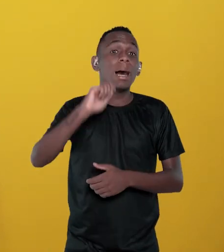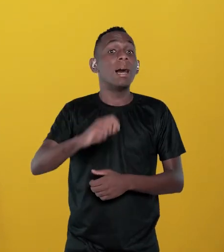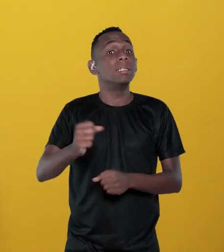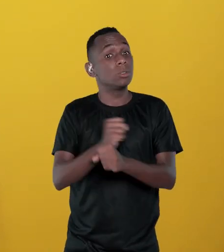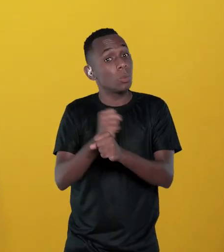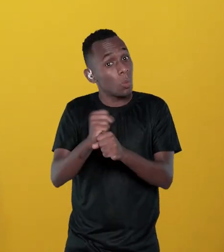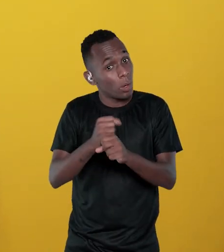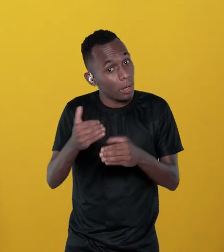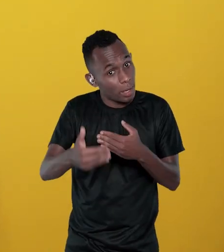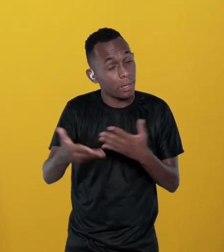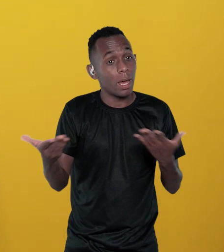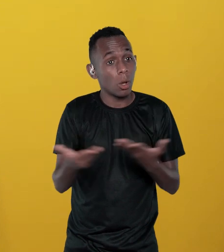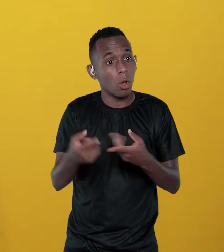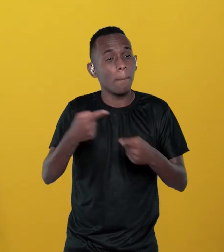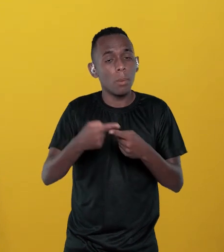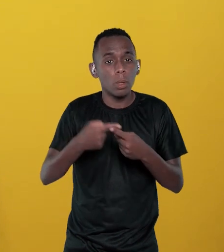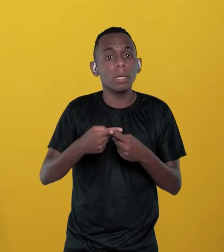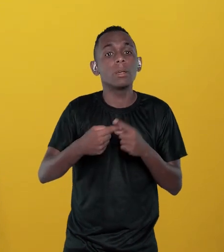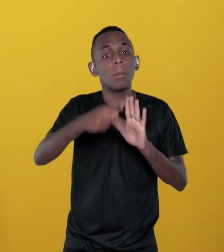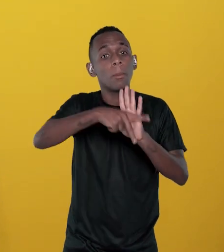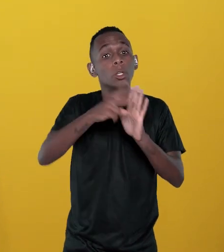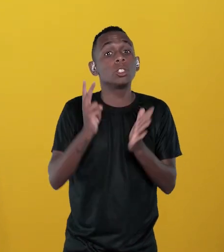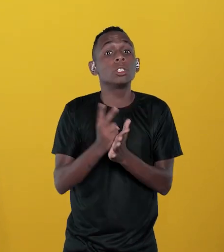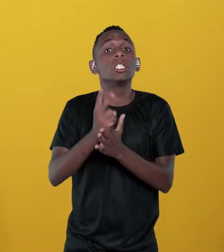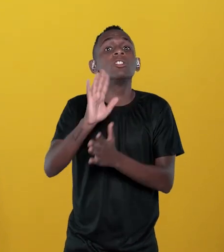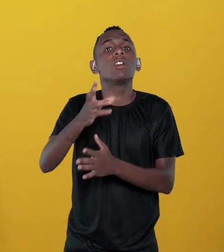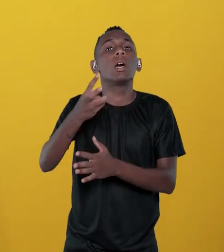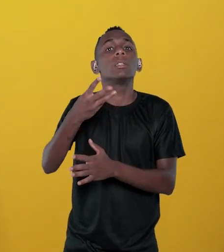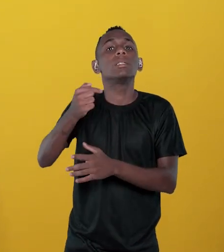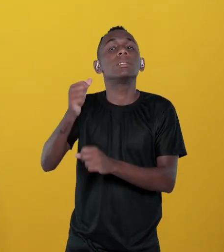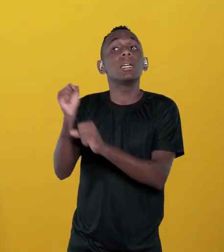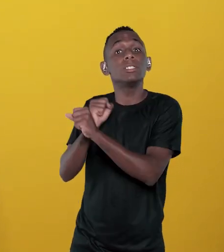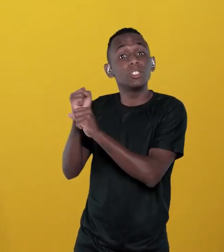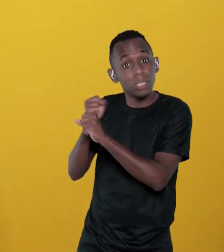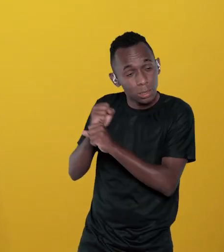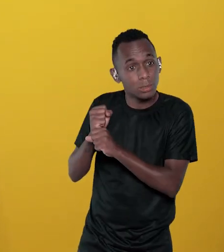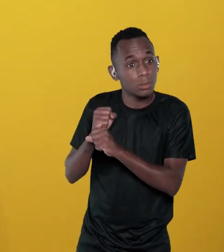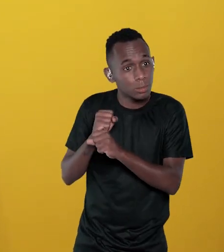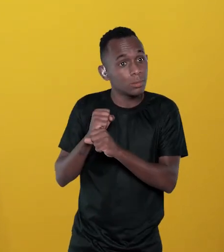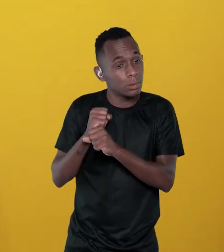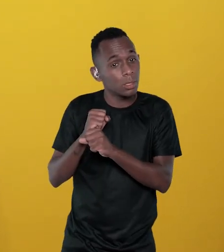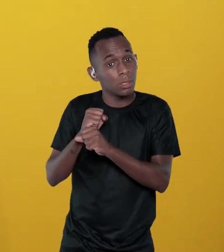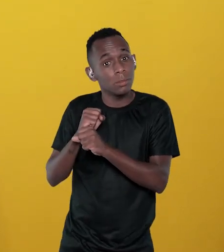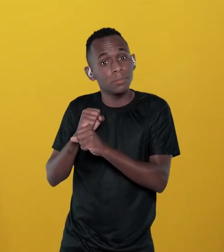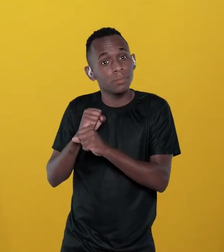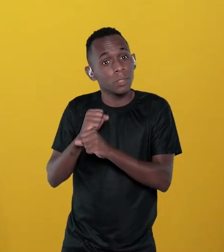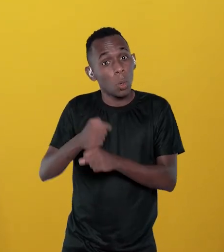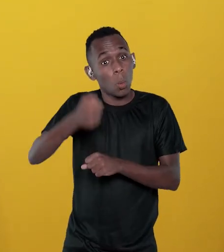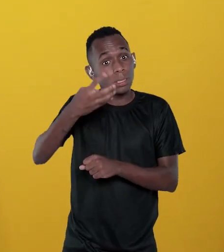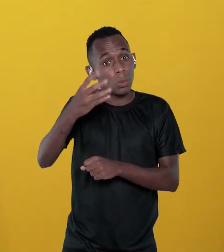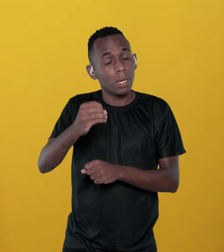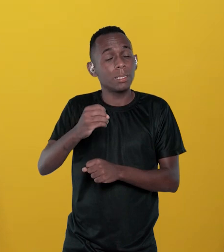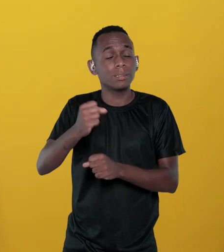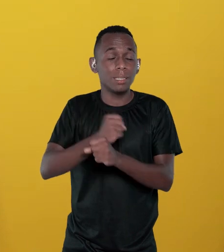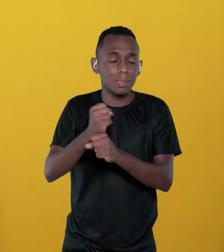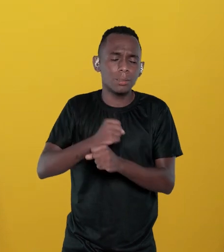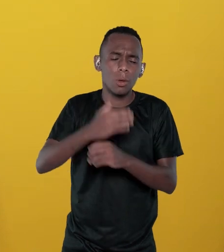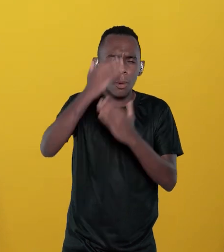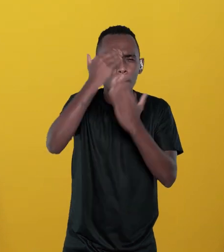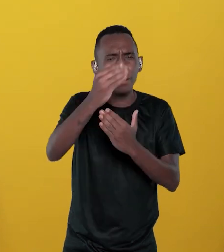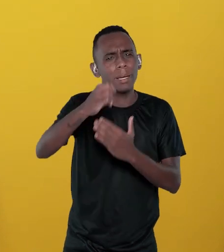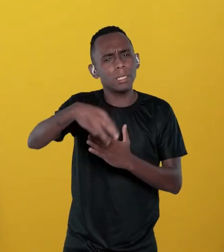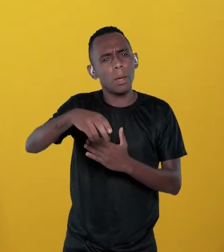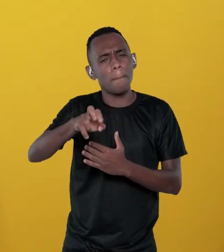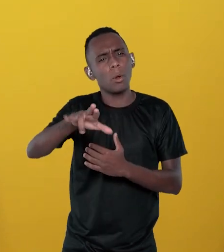com a meta de ultrapassar esses números aí ainda este ano, que o Sempre um Papo está com